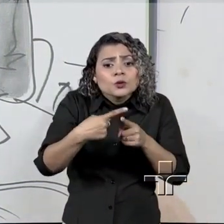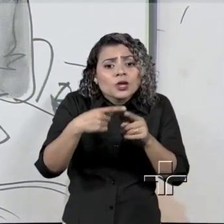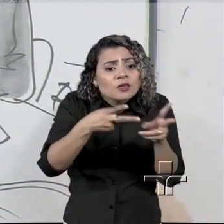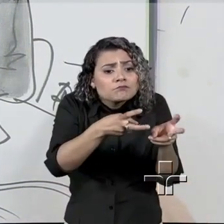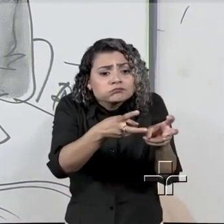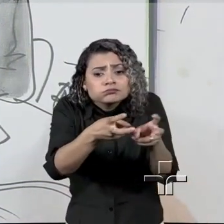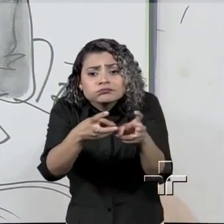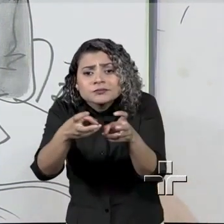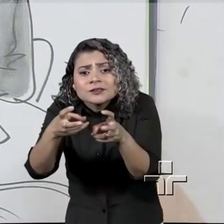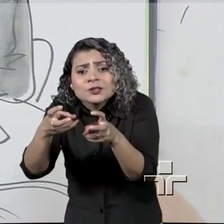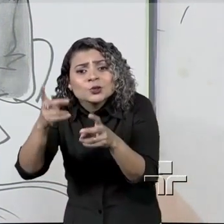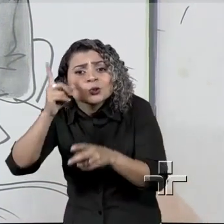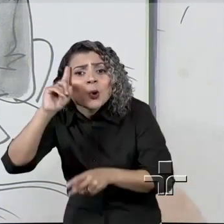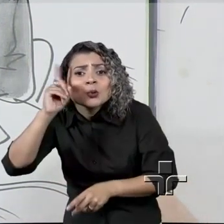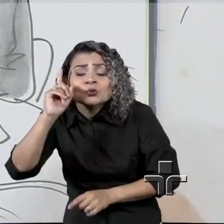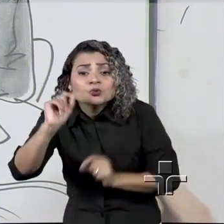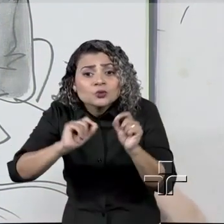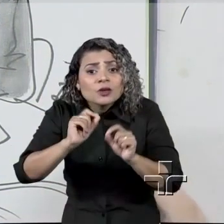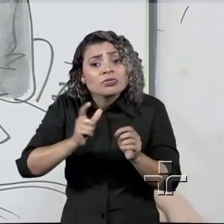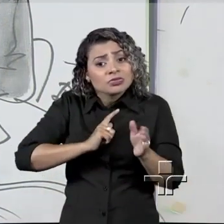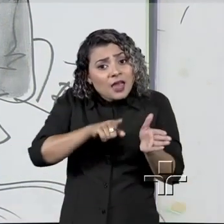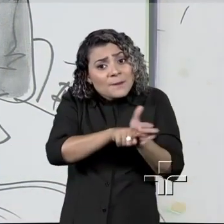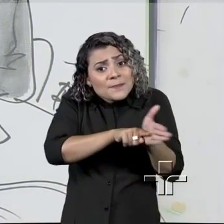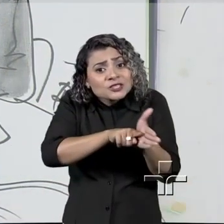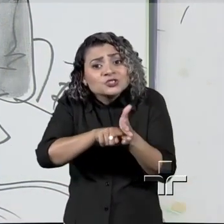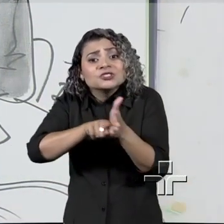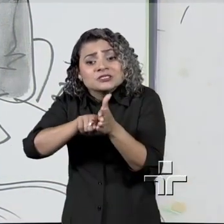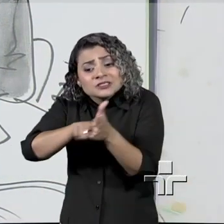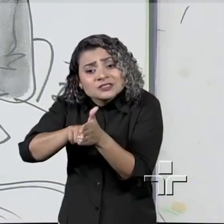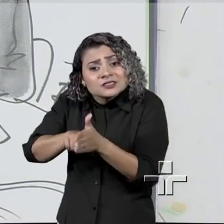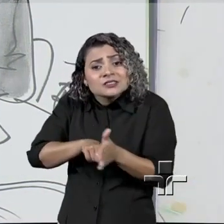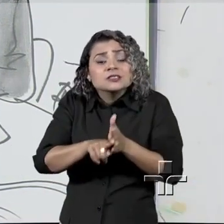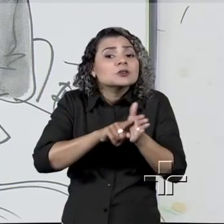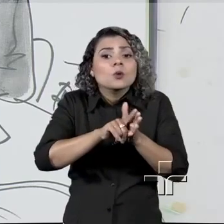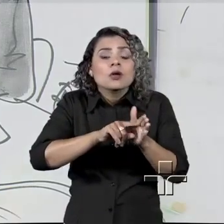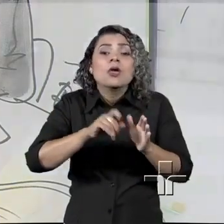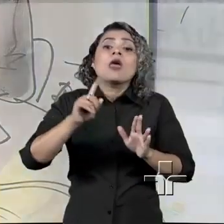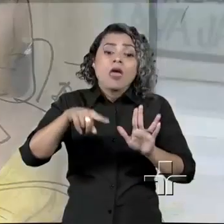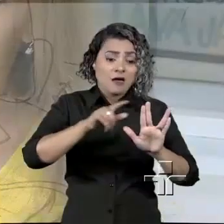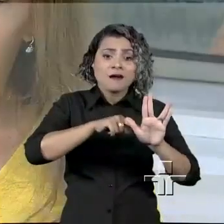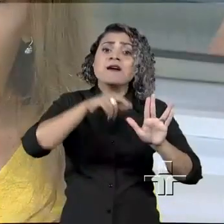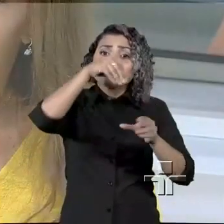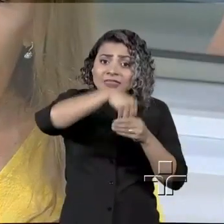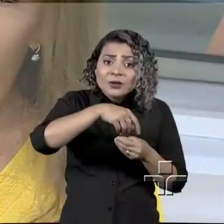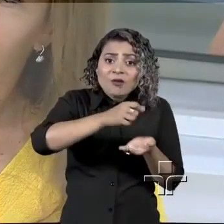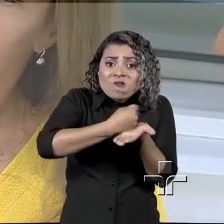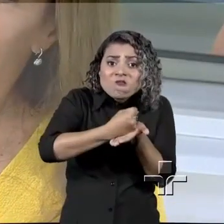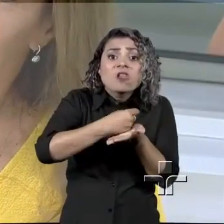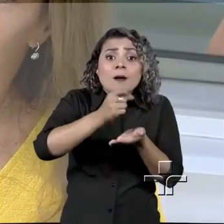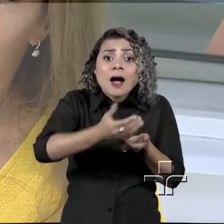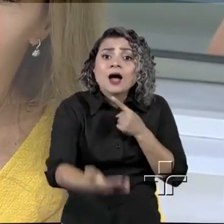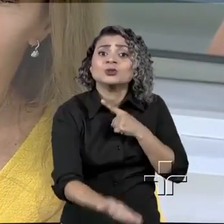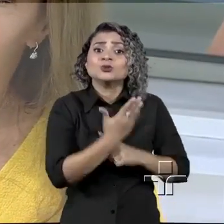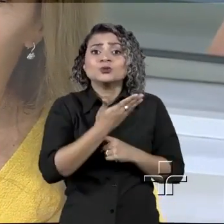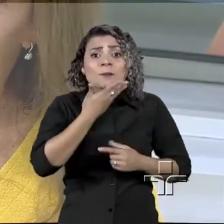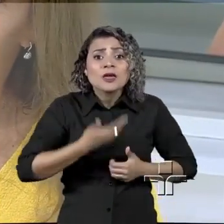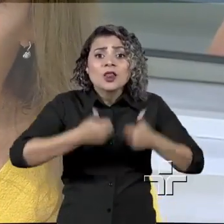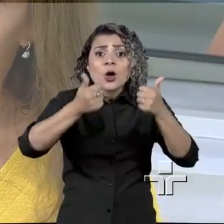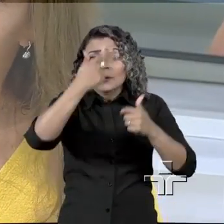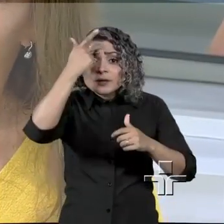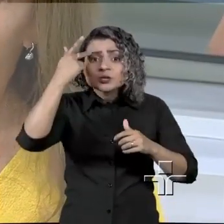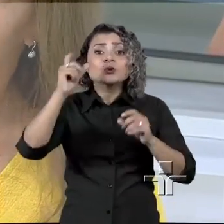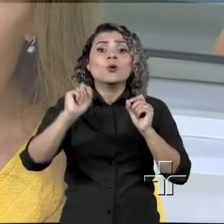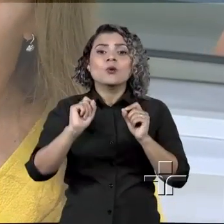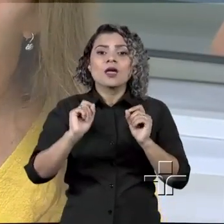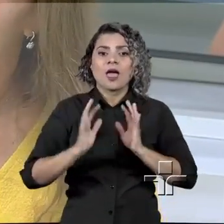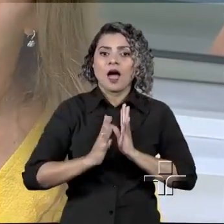mais situações e tem mais pesquisas do quanto o canabidiol pode melhorar a vida de uma pessoa com